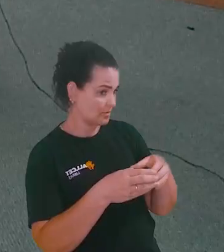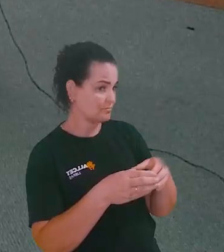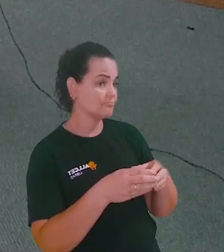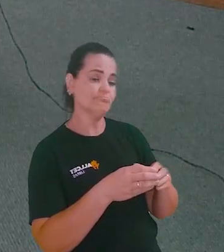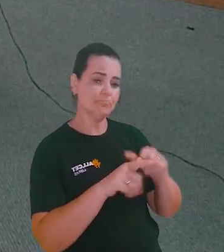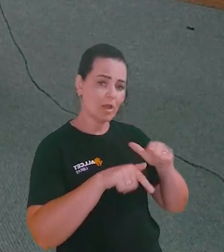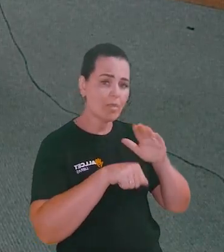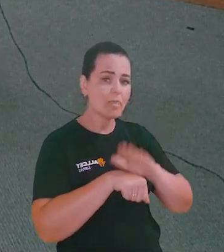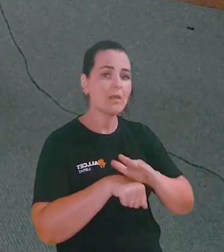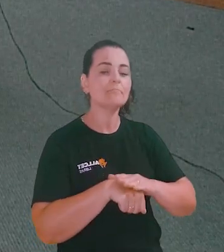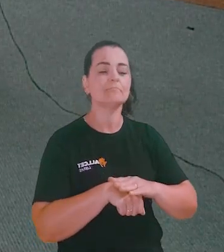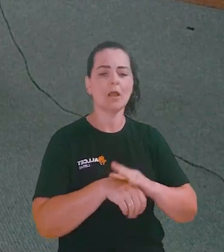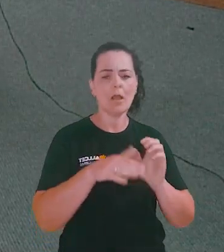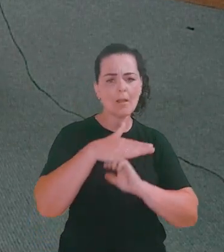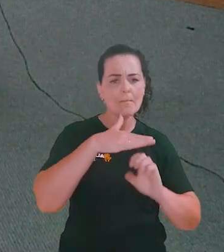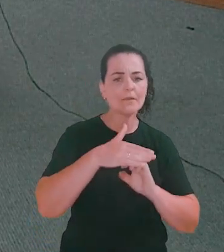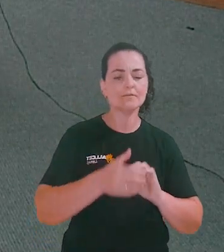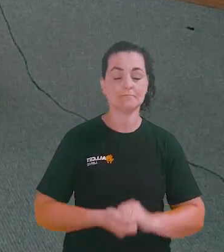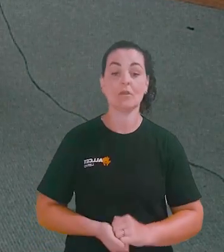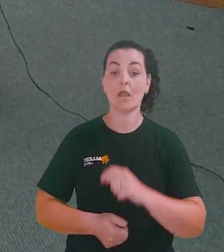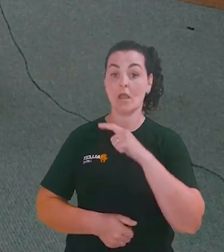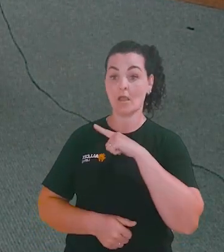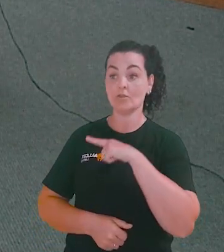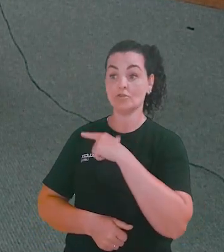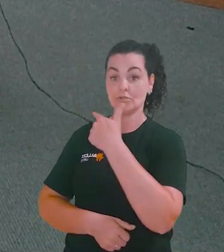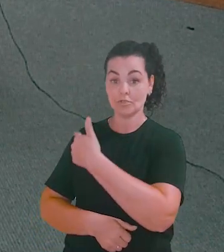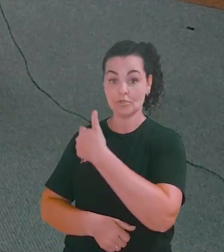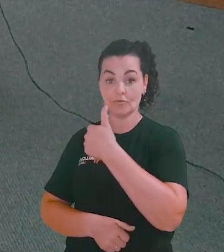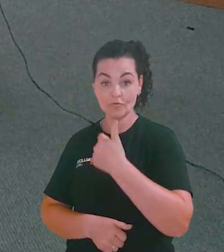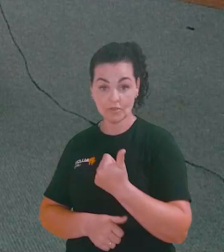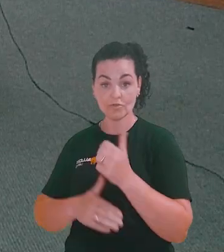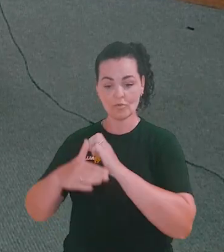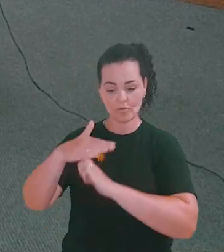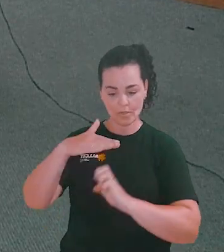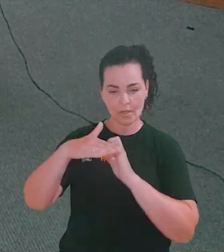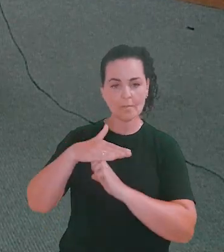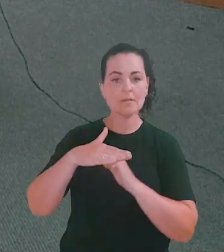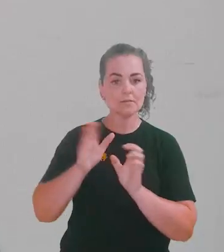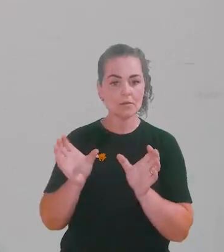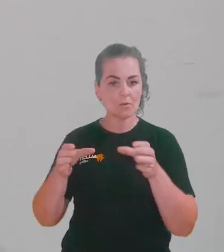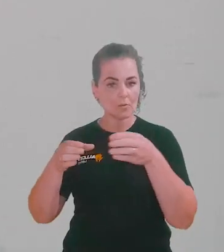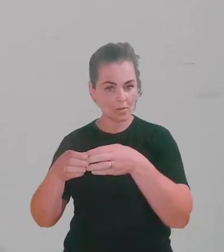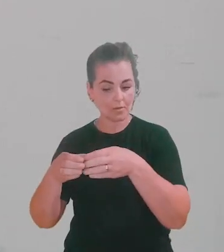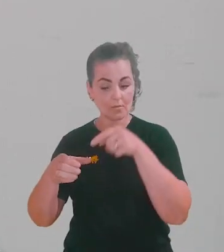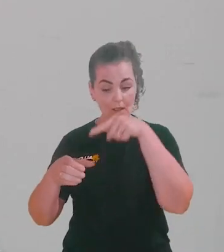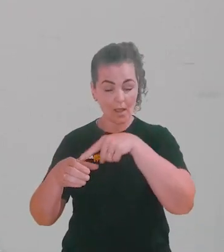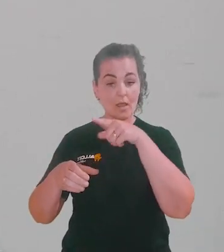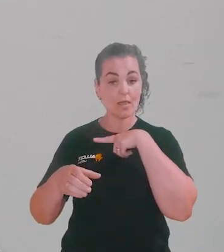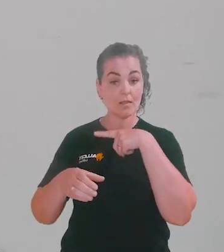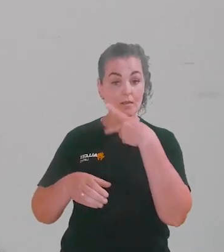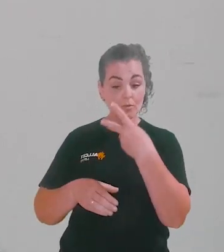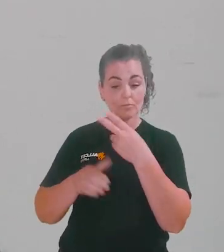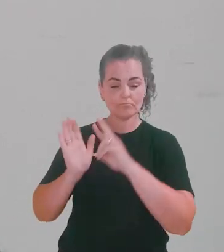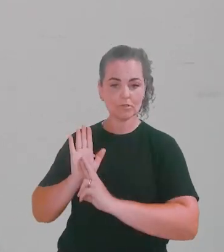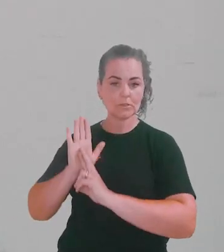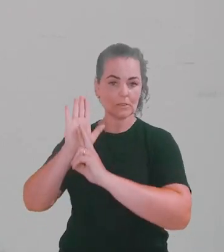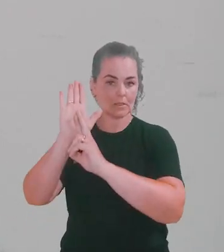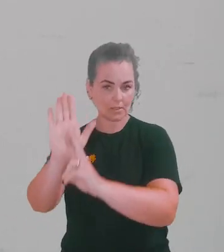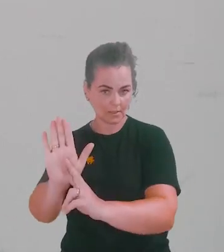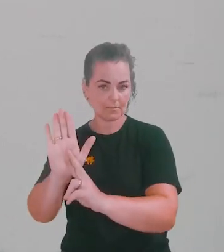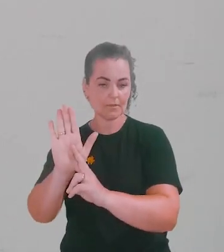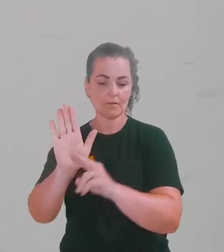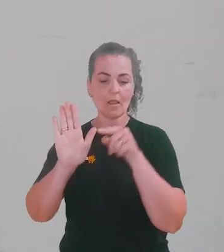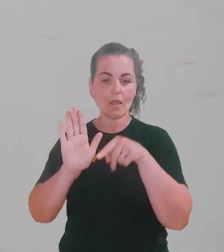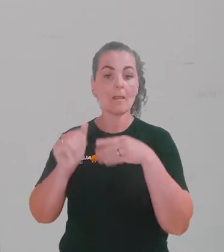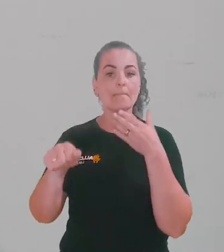núcleo? Hoje nós temos 21 empresas ativas, que são nucleadas. Cada empresa tem a representação de 2